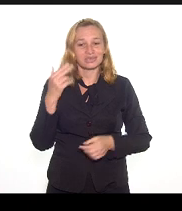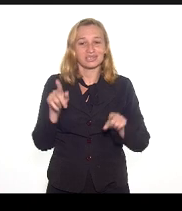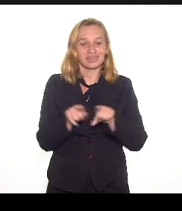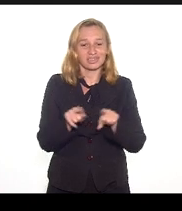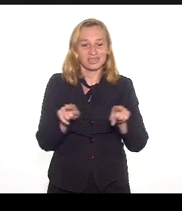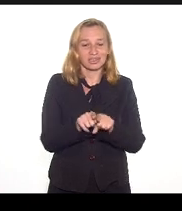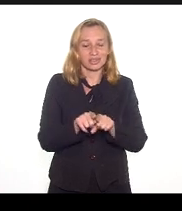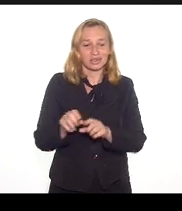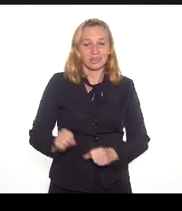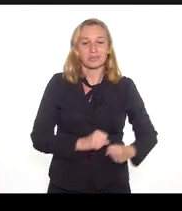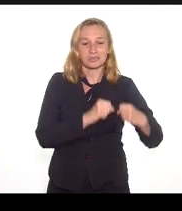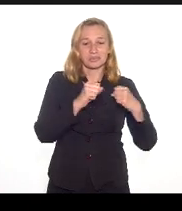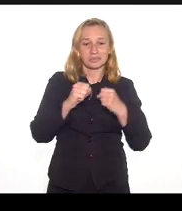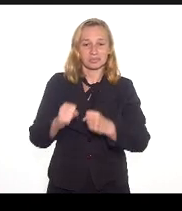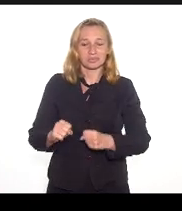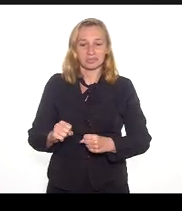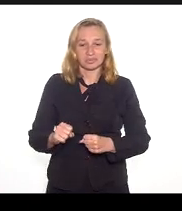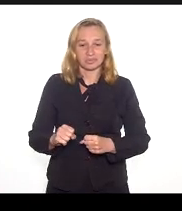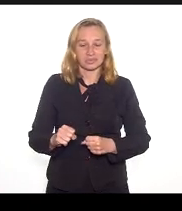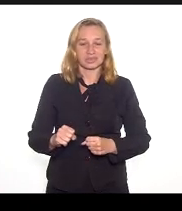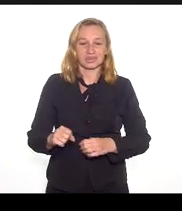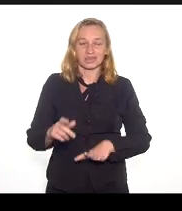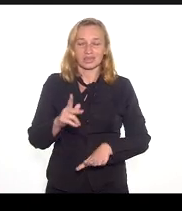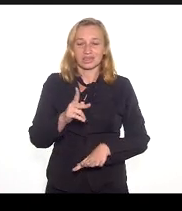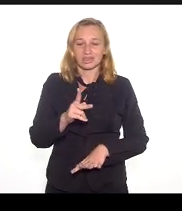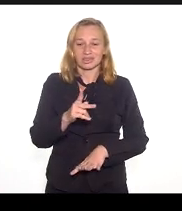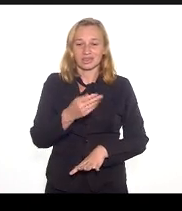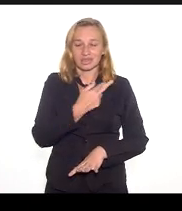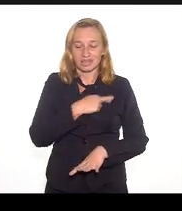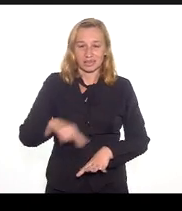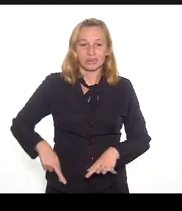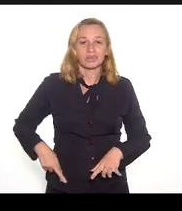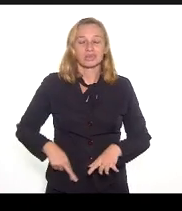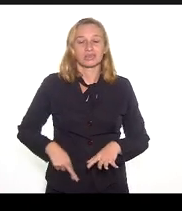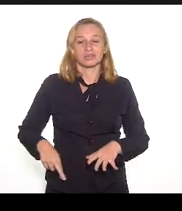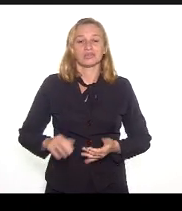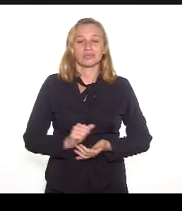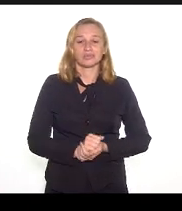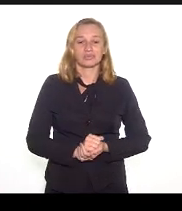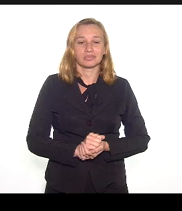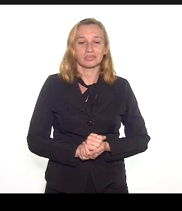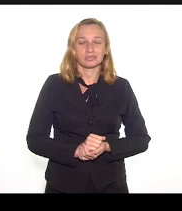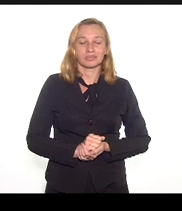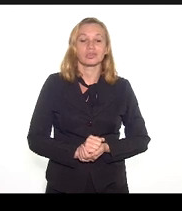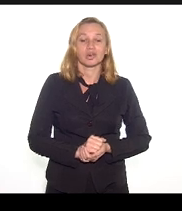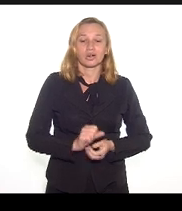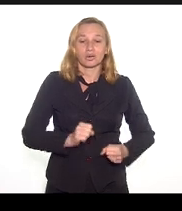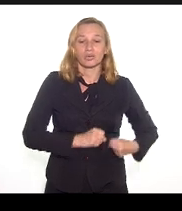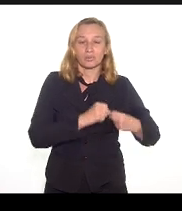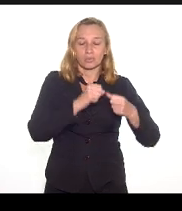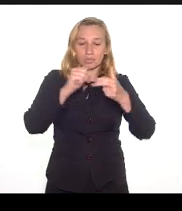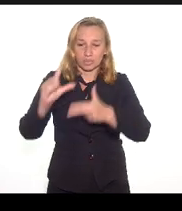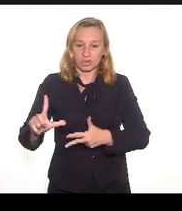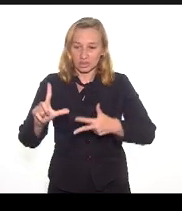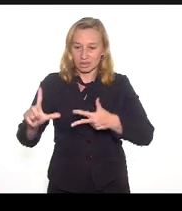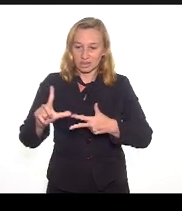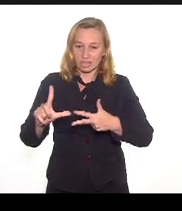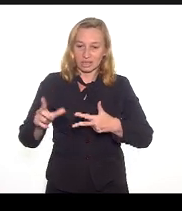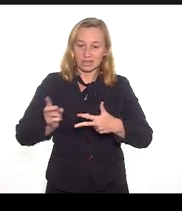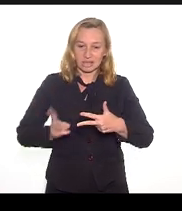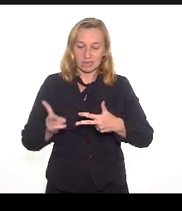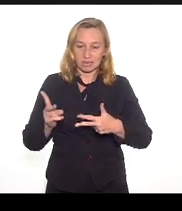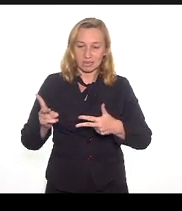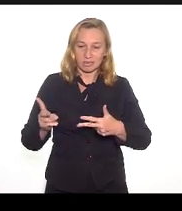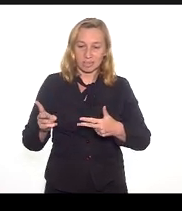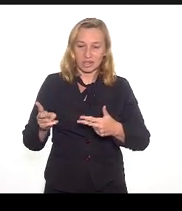da República, o poder legislativo é sempre o mais atacado, é sempre o mais exposto.